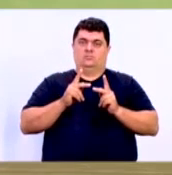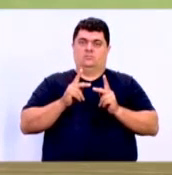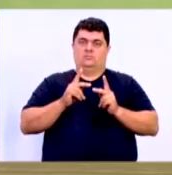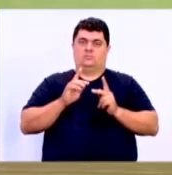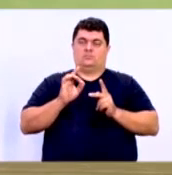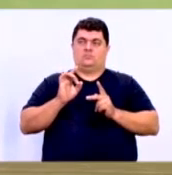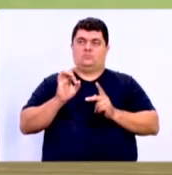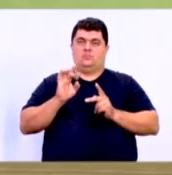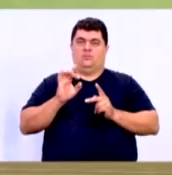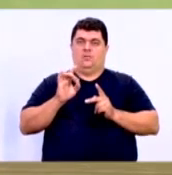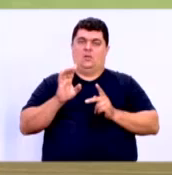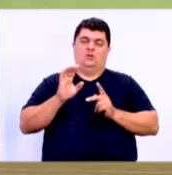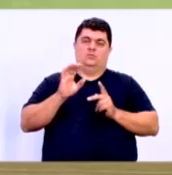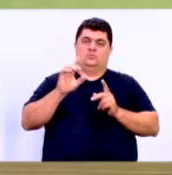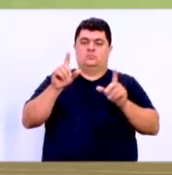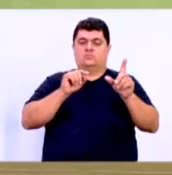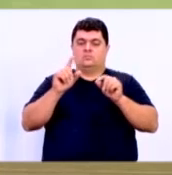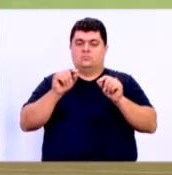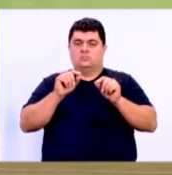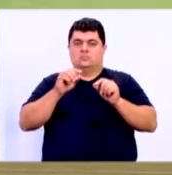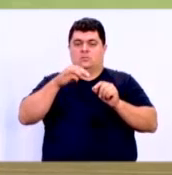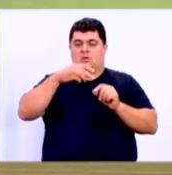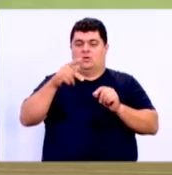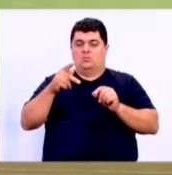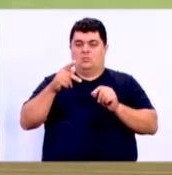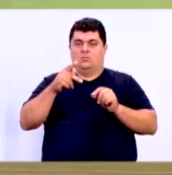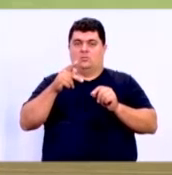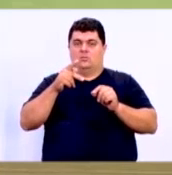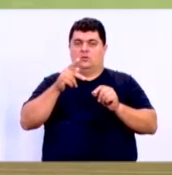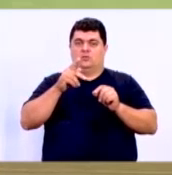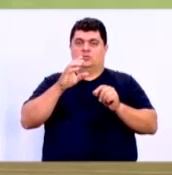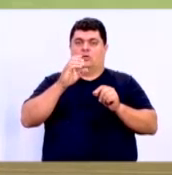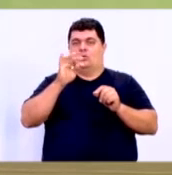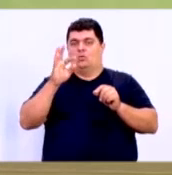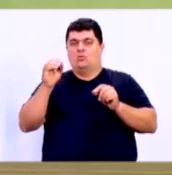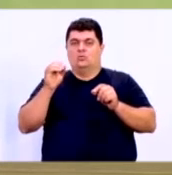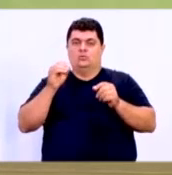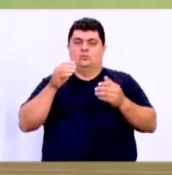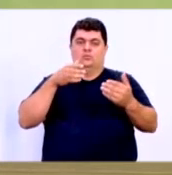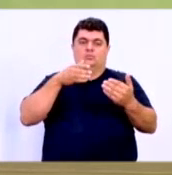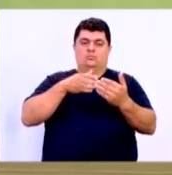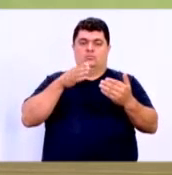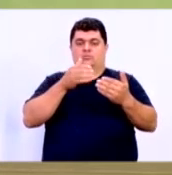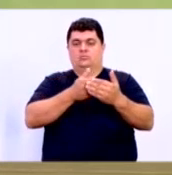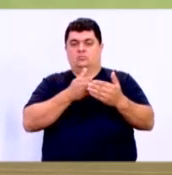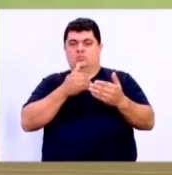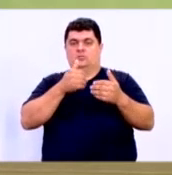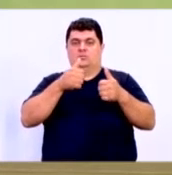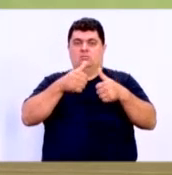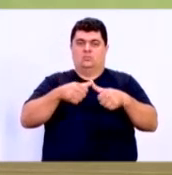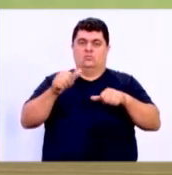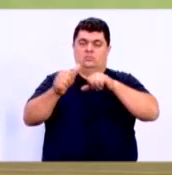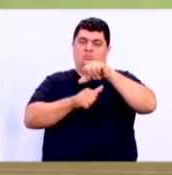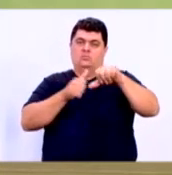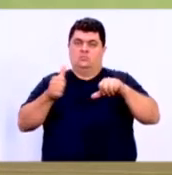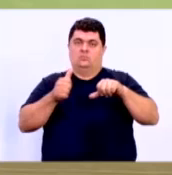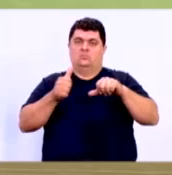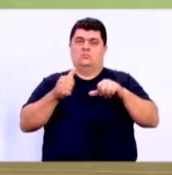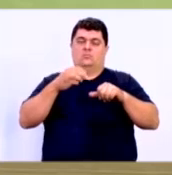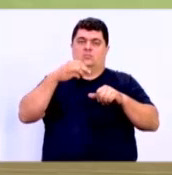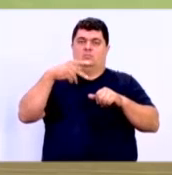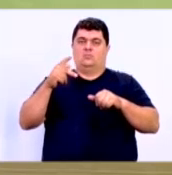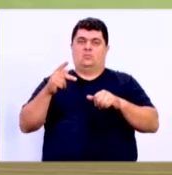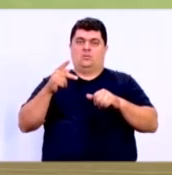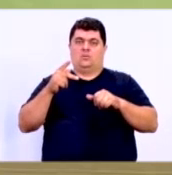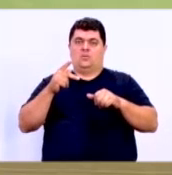só classifica matéria-prima em custo direto, indireto, variável, fixo, né? Se bem que a matéria-prima só podemos